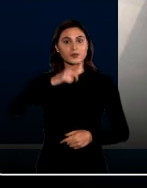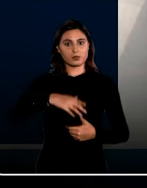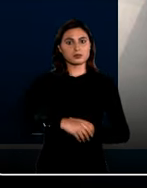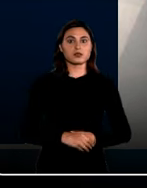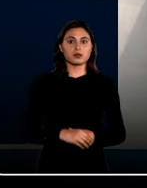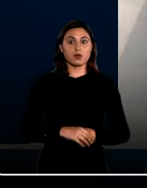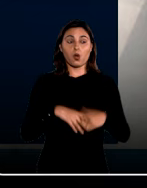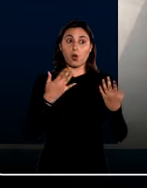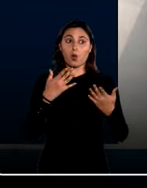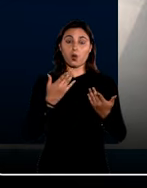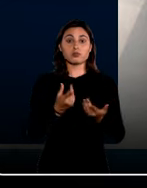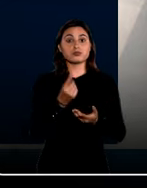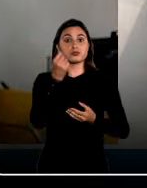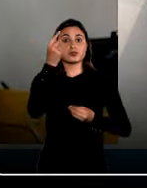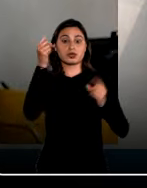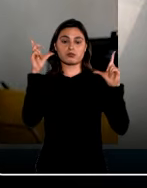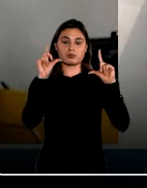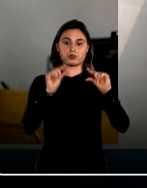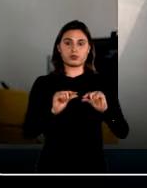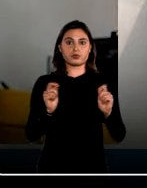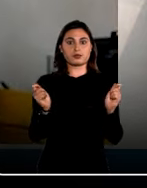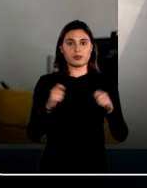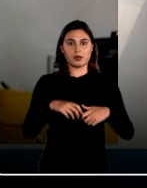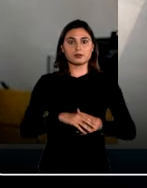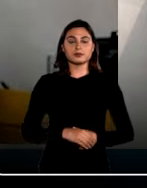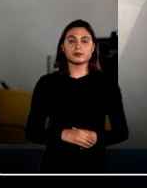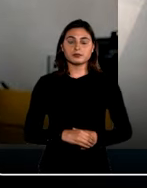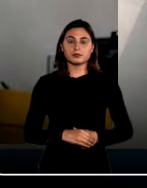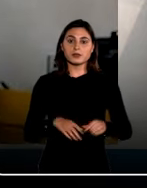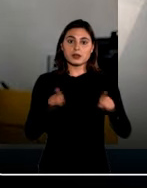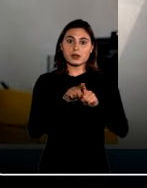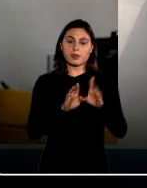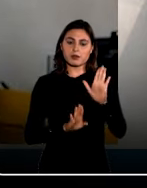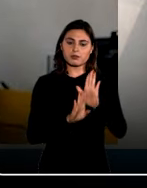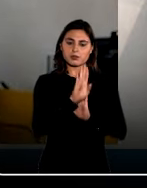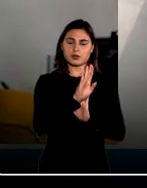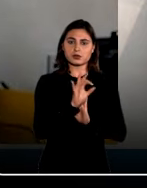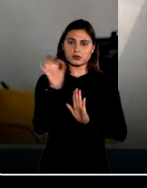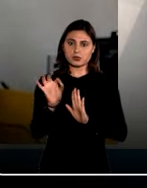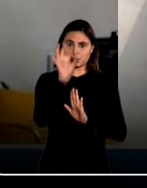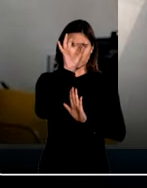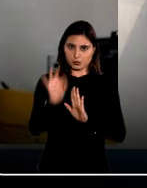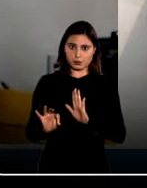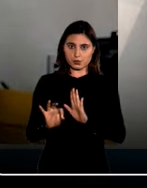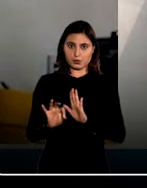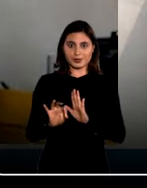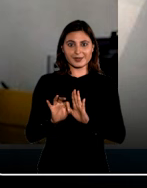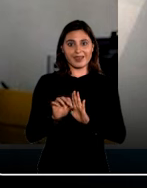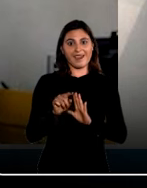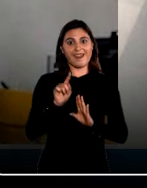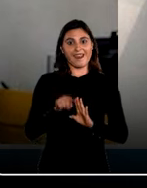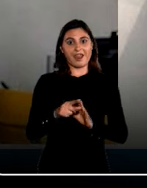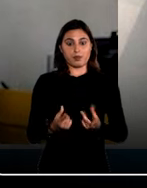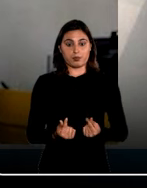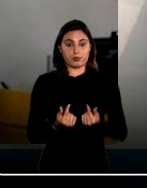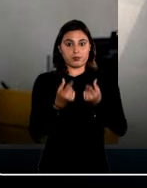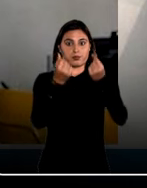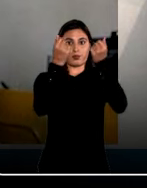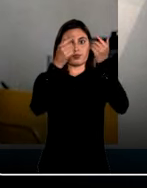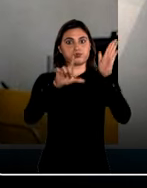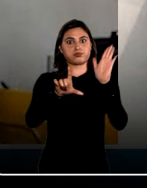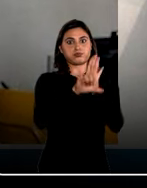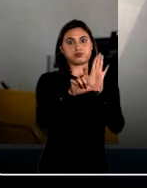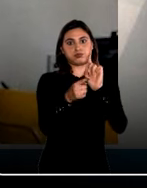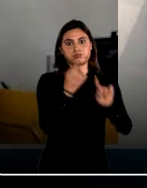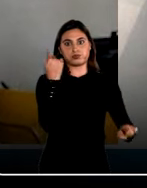ou tivesse seu valor reduzido sustentou também que o acréscimo de juros de Mora ao valor restituído representaria enriquecimento